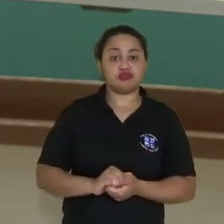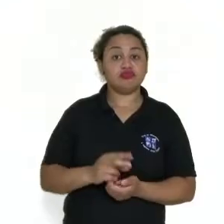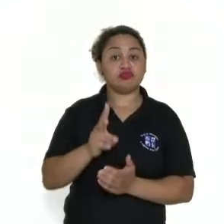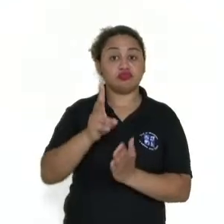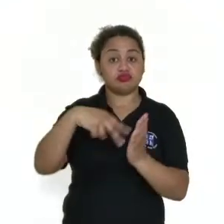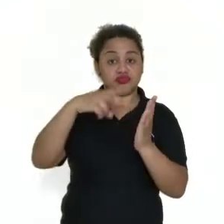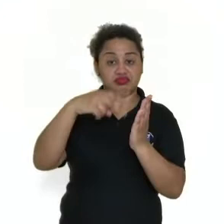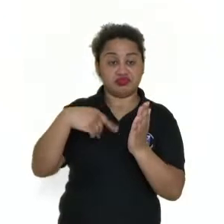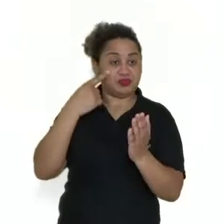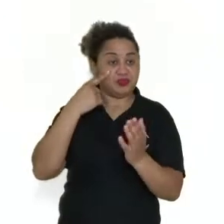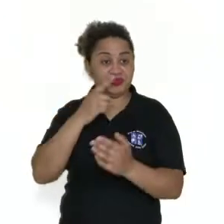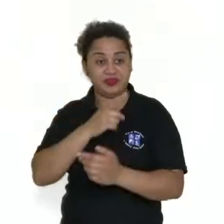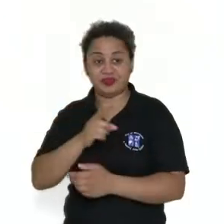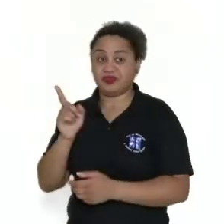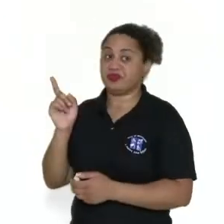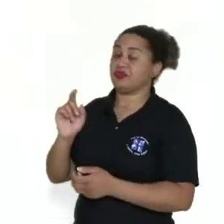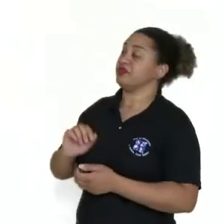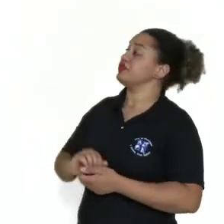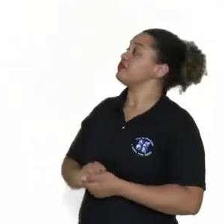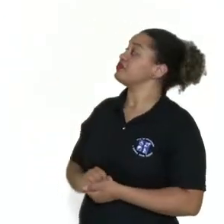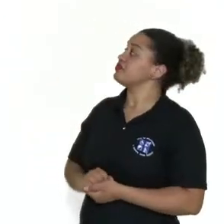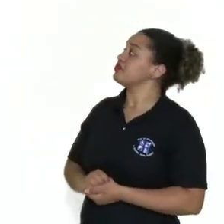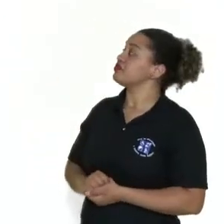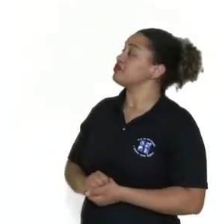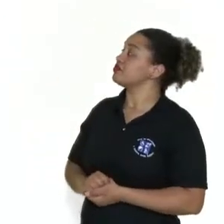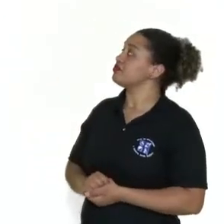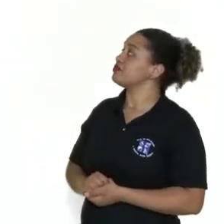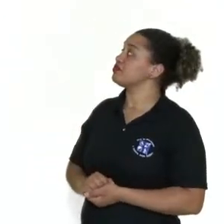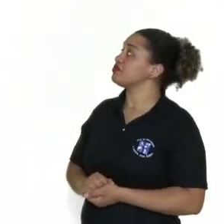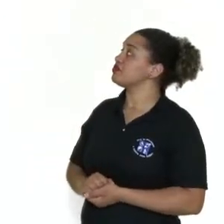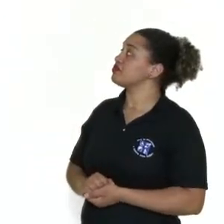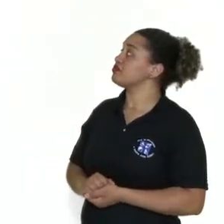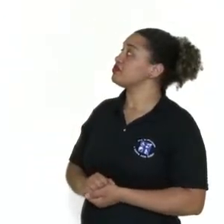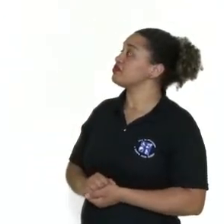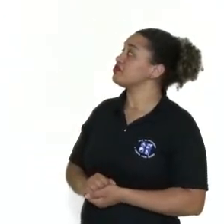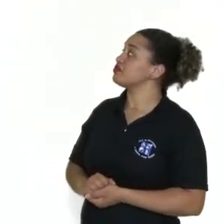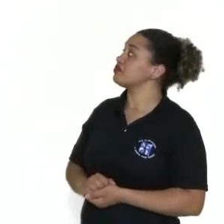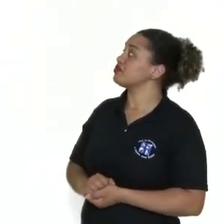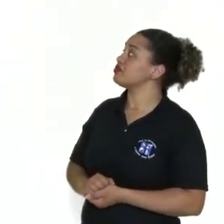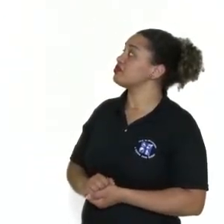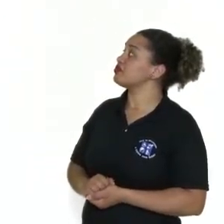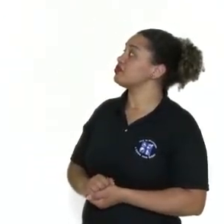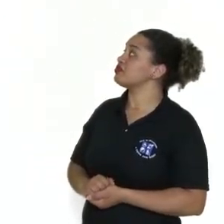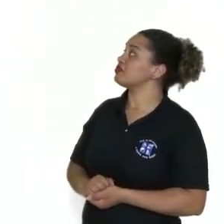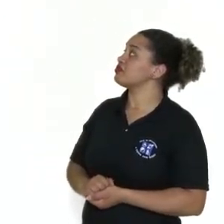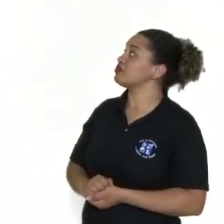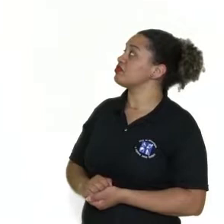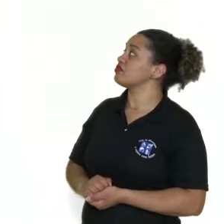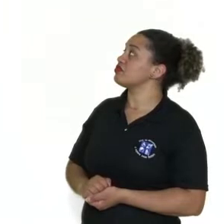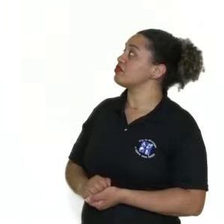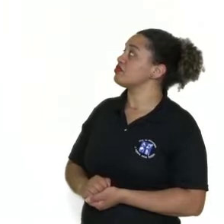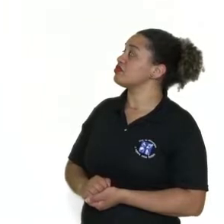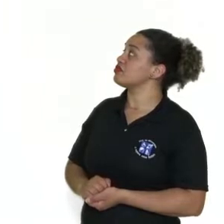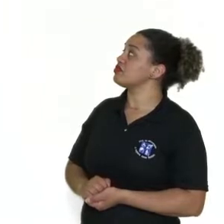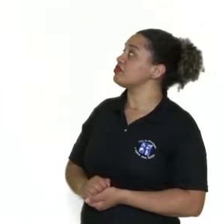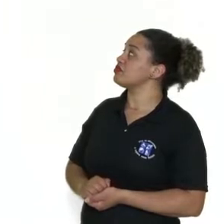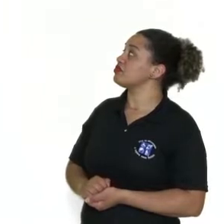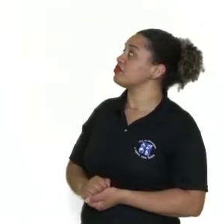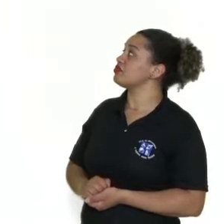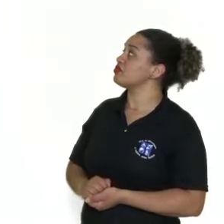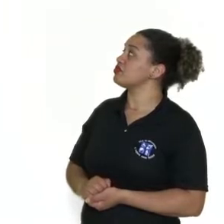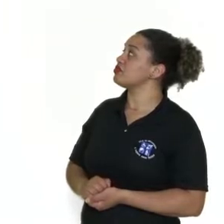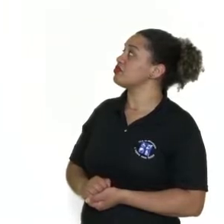Por isso, falo em bom tom sobre este assunto importante. Não se deixes enganar, nem sequer por